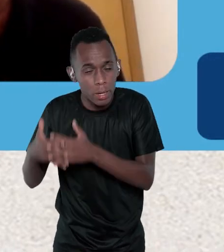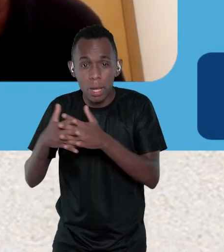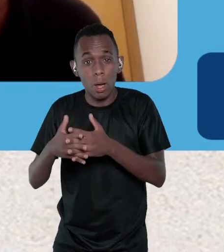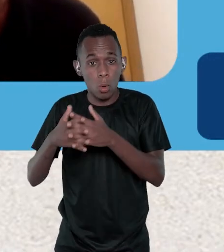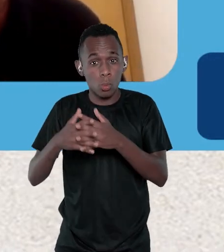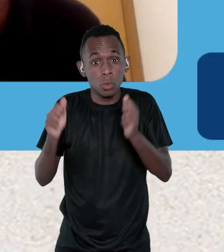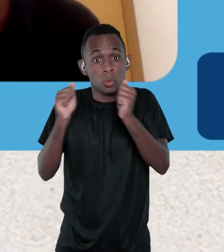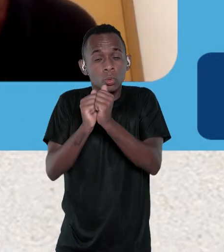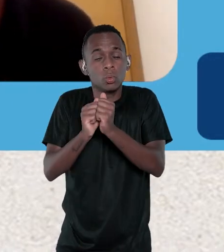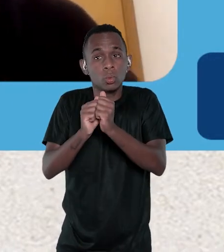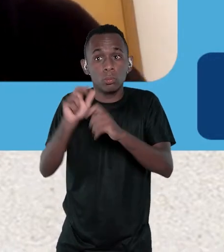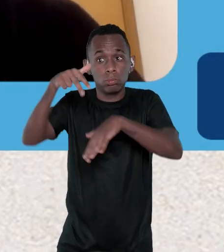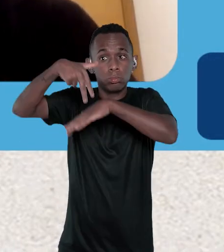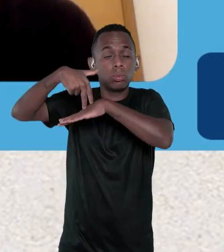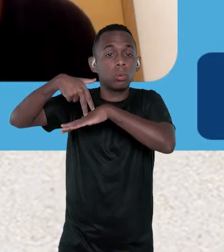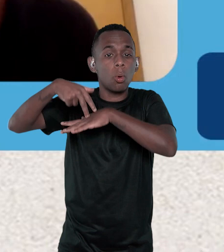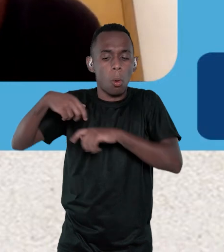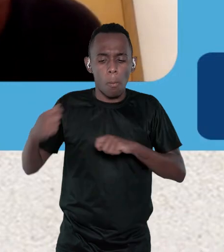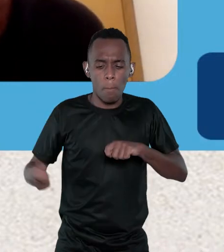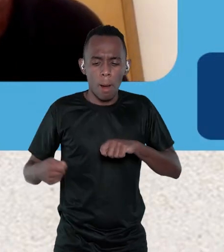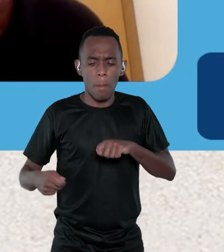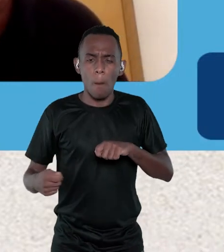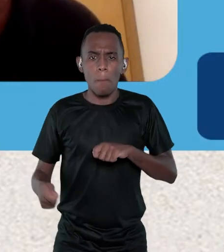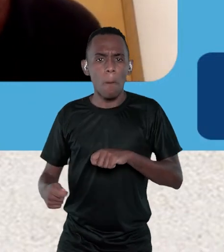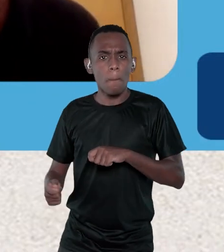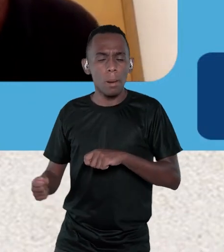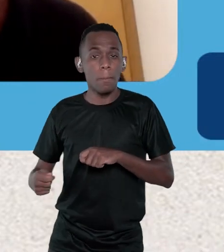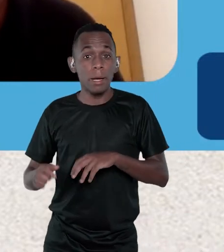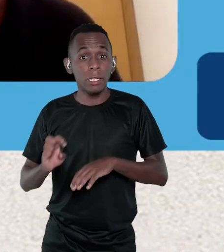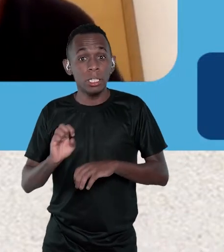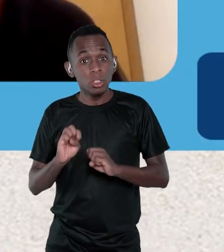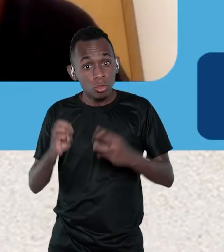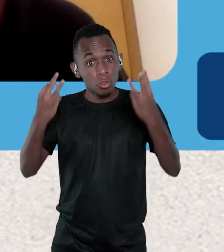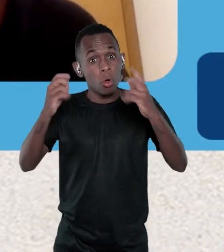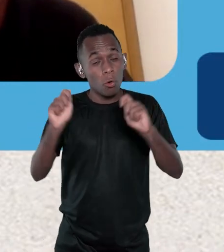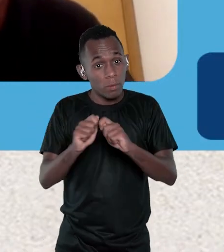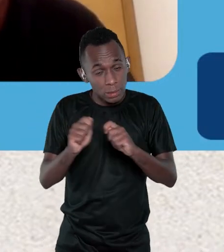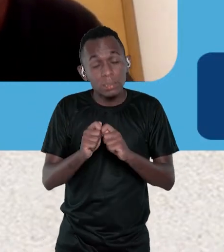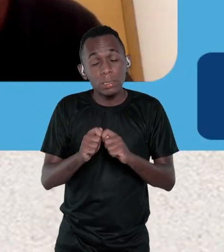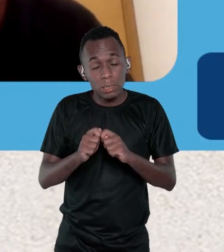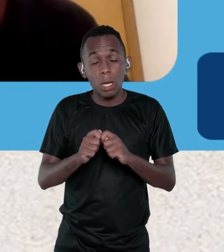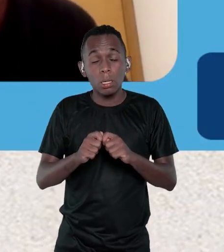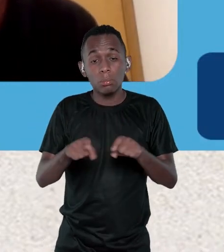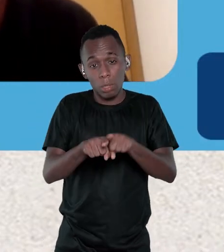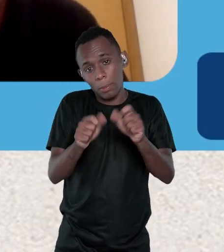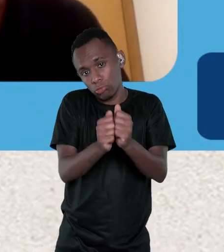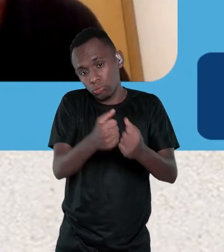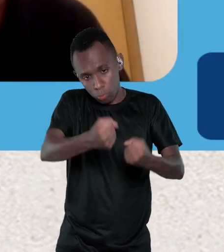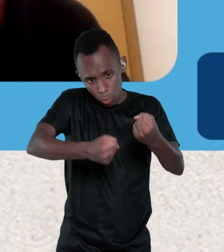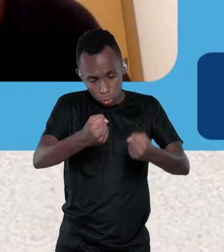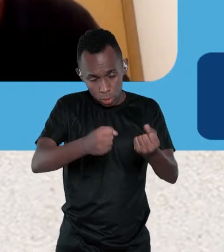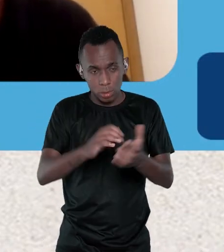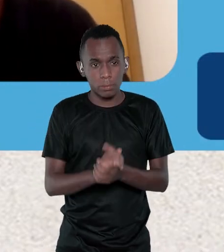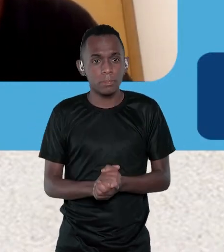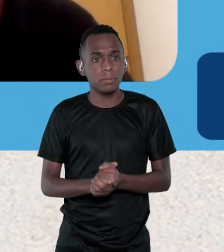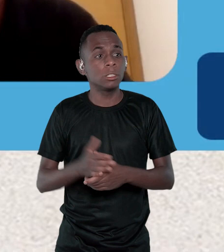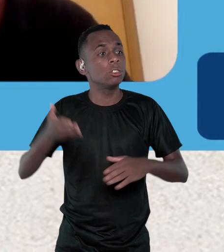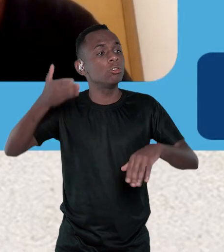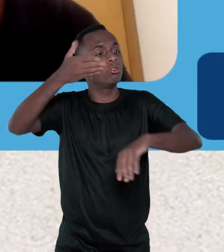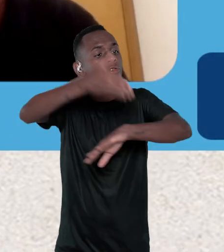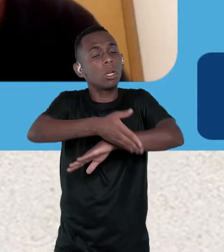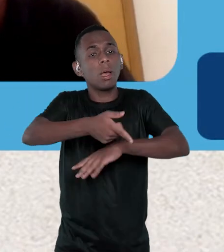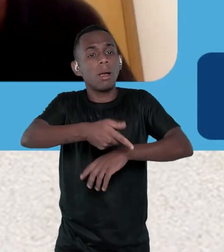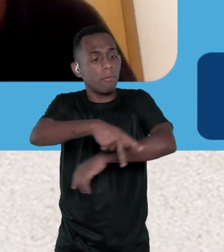um tocador de zabumba e, e o motorista, e